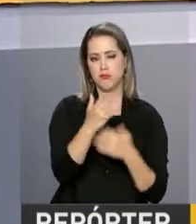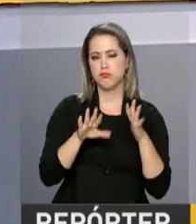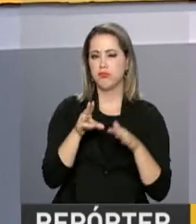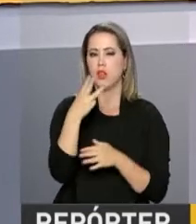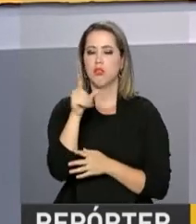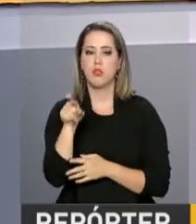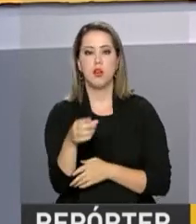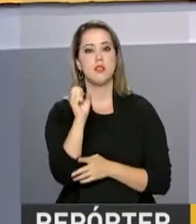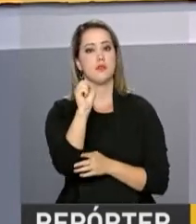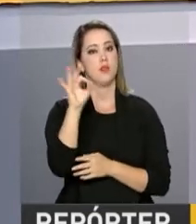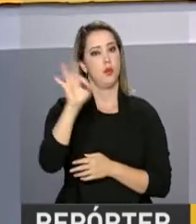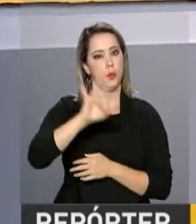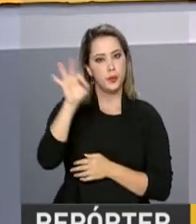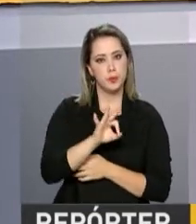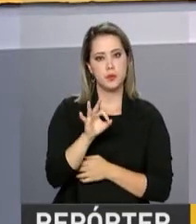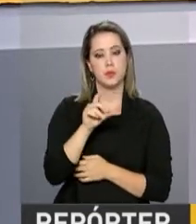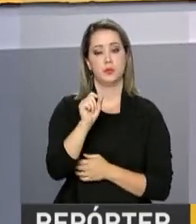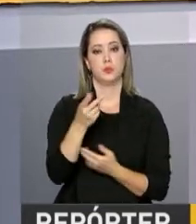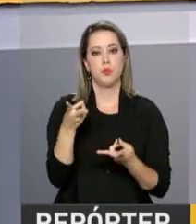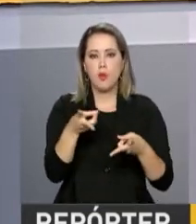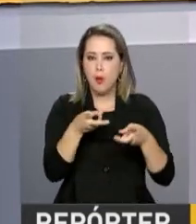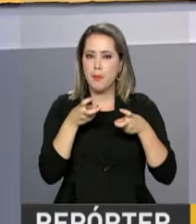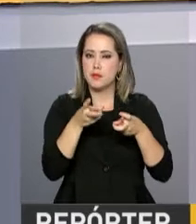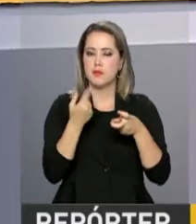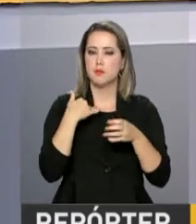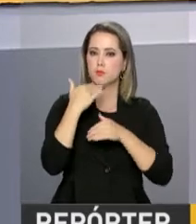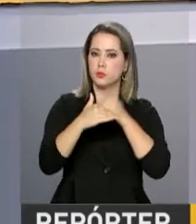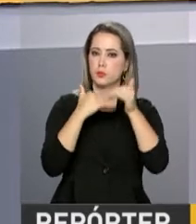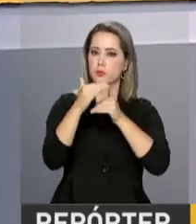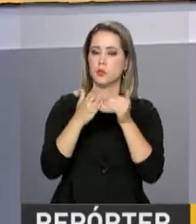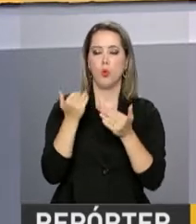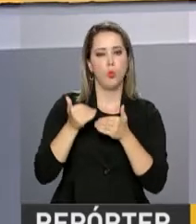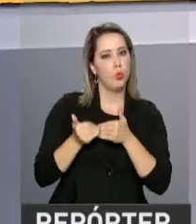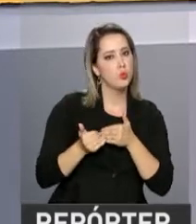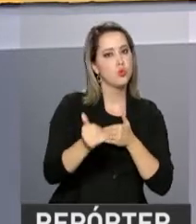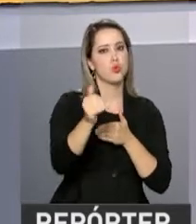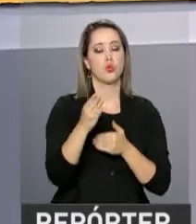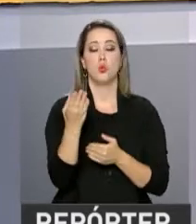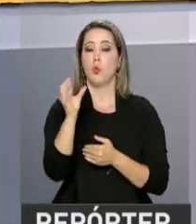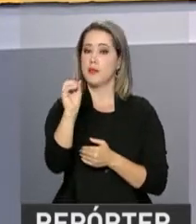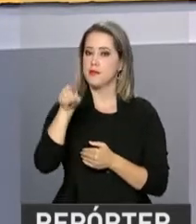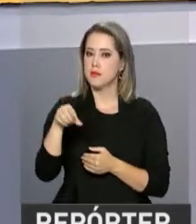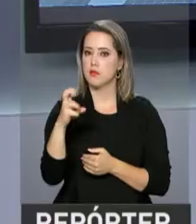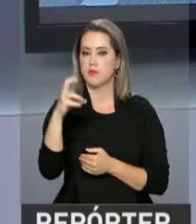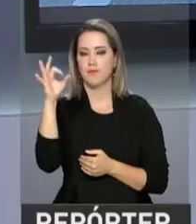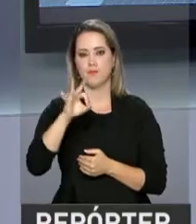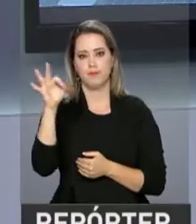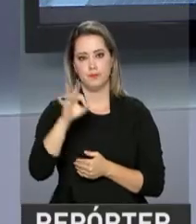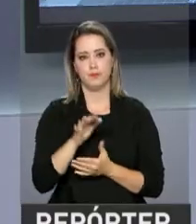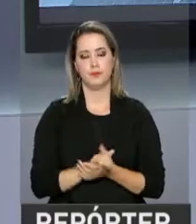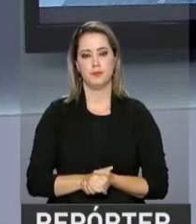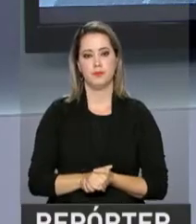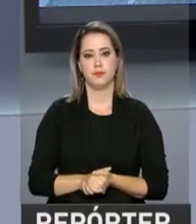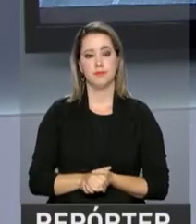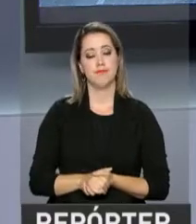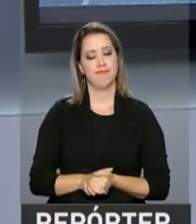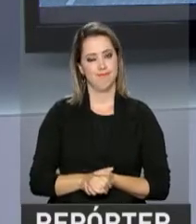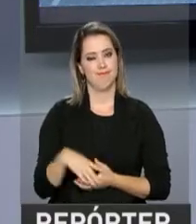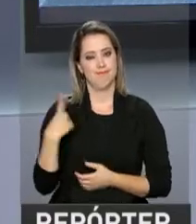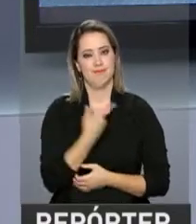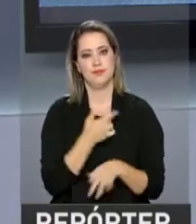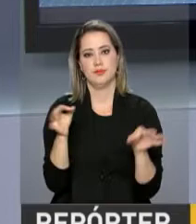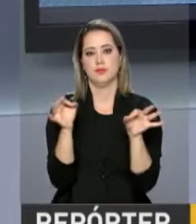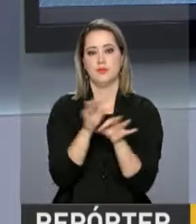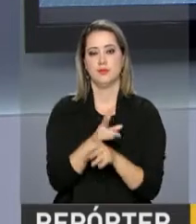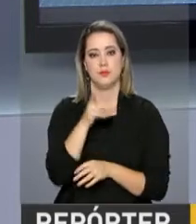em 3,8 por cento a estimativa de crescimento foi mantida em 6 por cento esta edição termina por